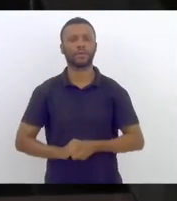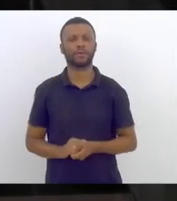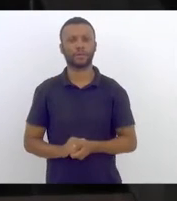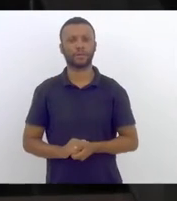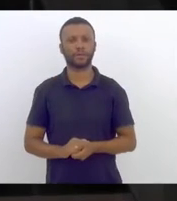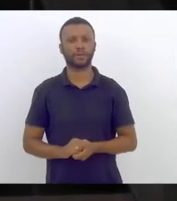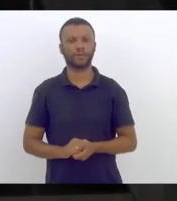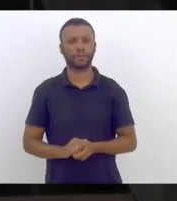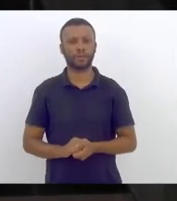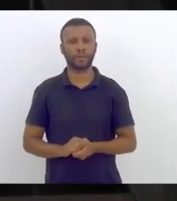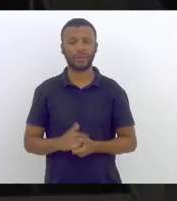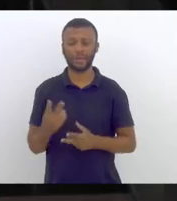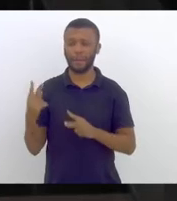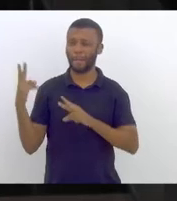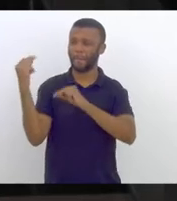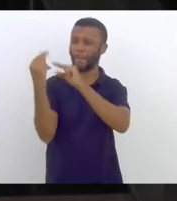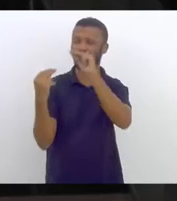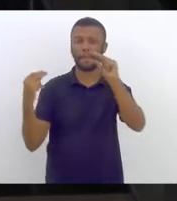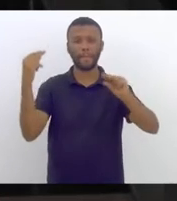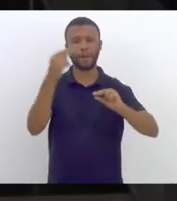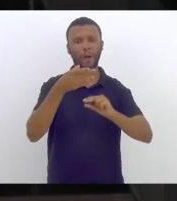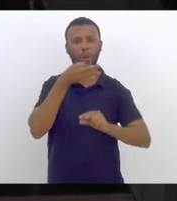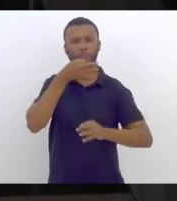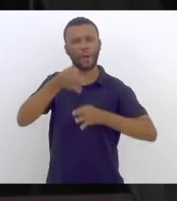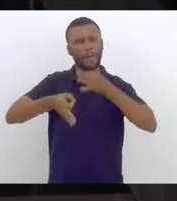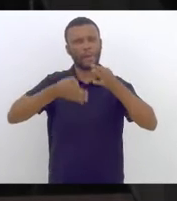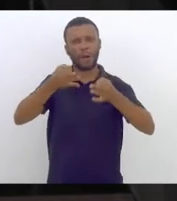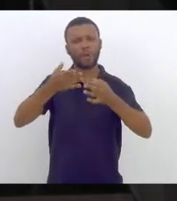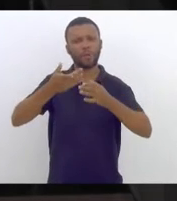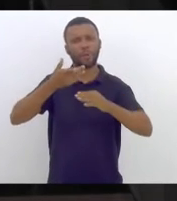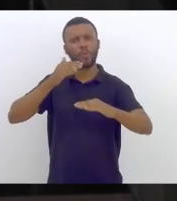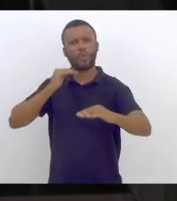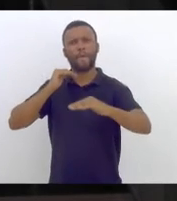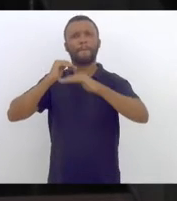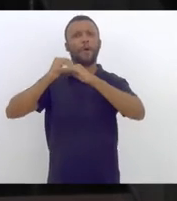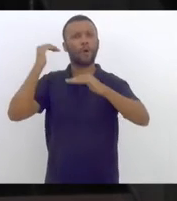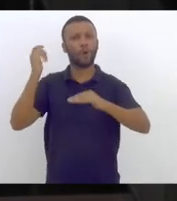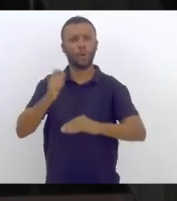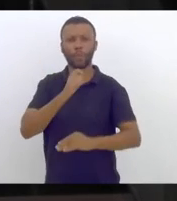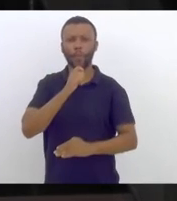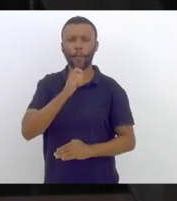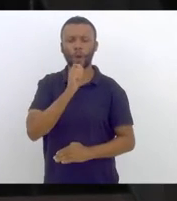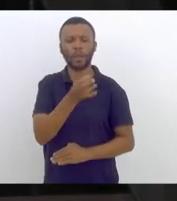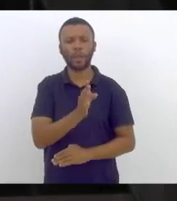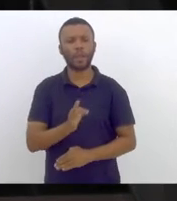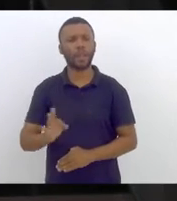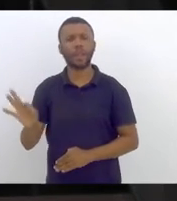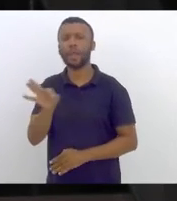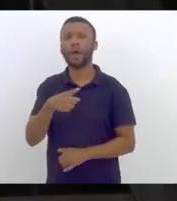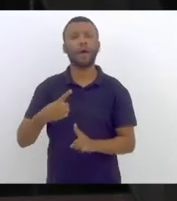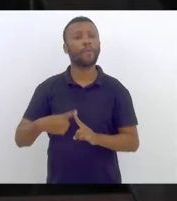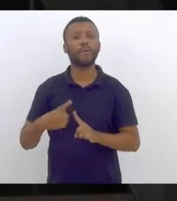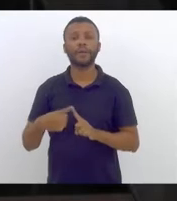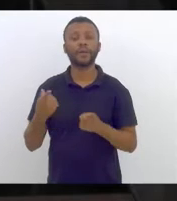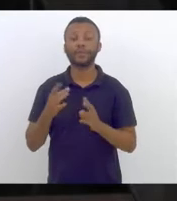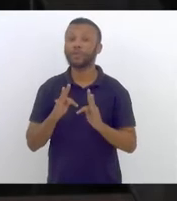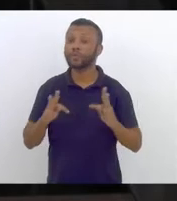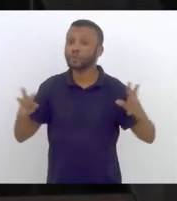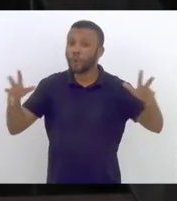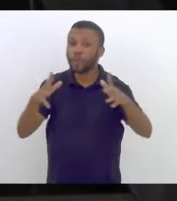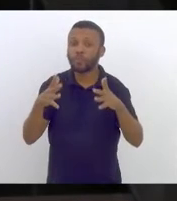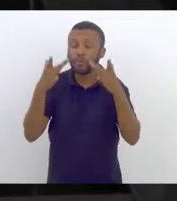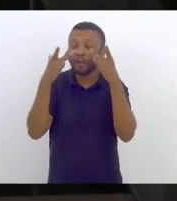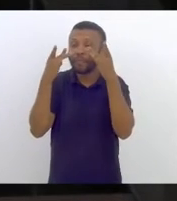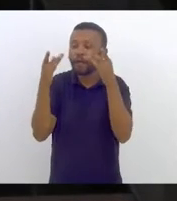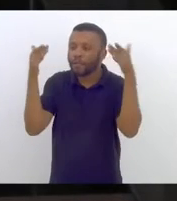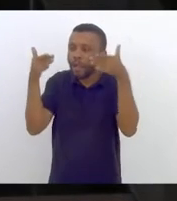vejo essas vozes se levantarem. Porque está todo mundo só preocupado